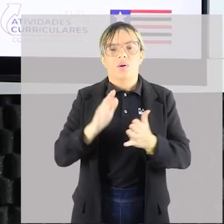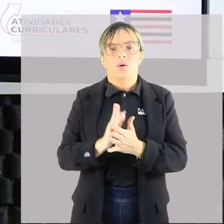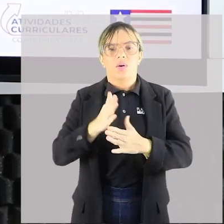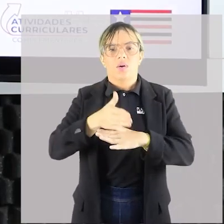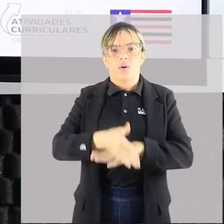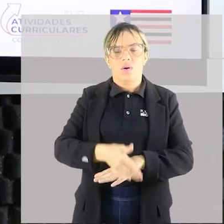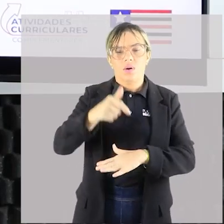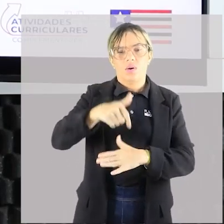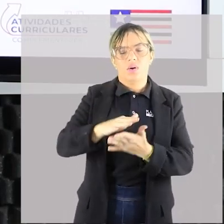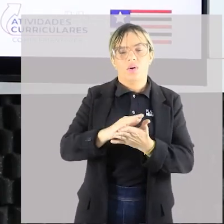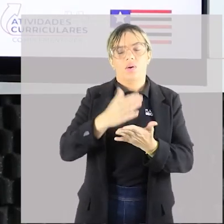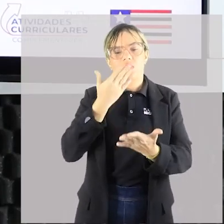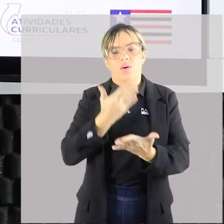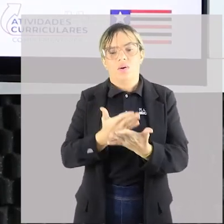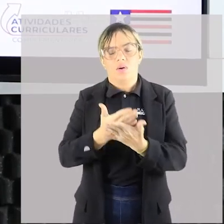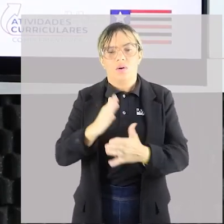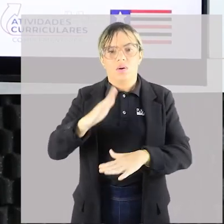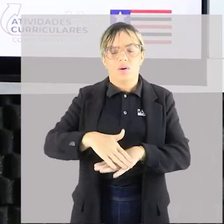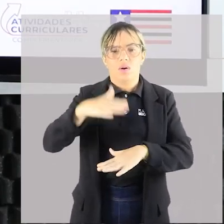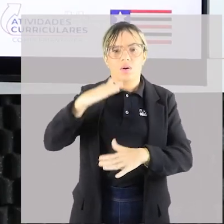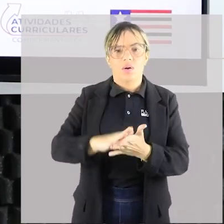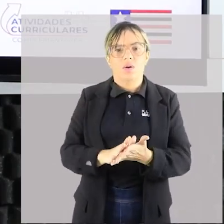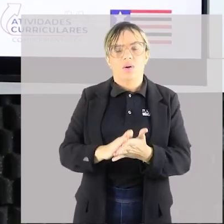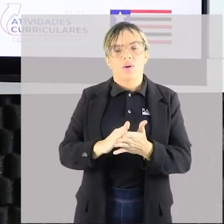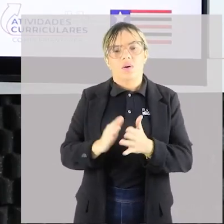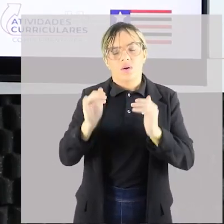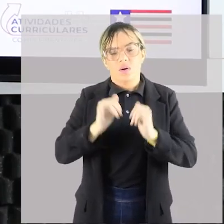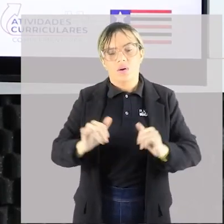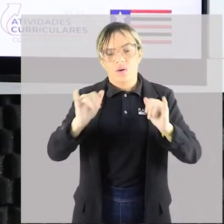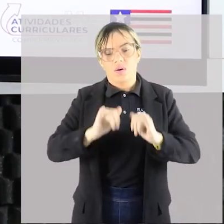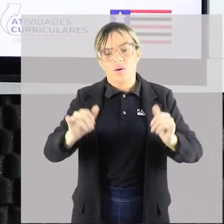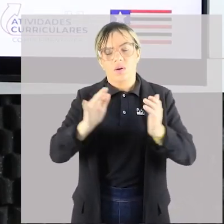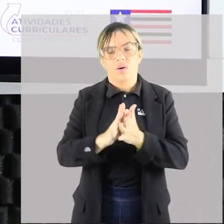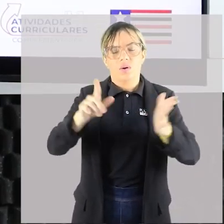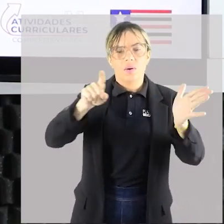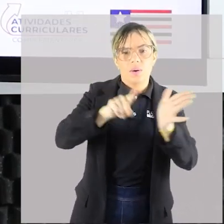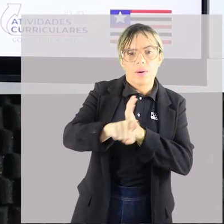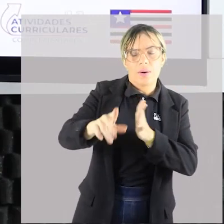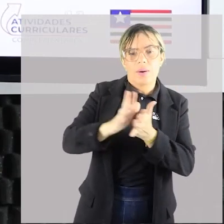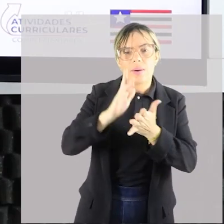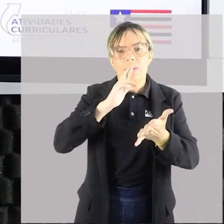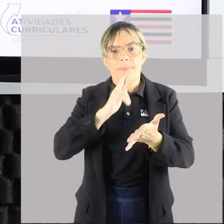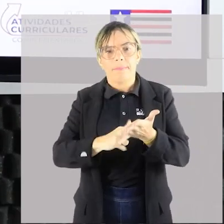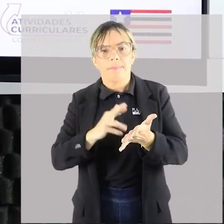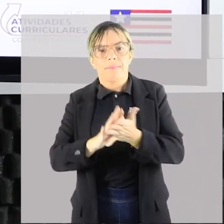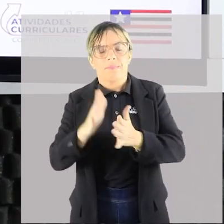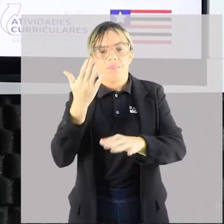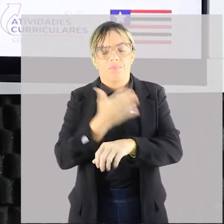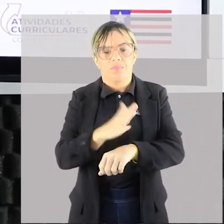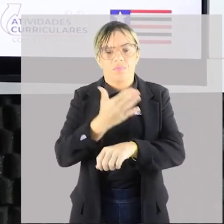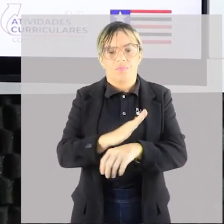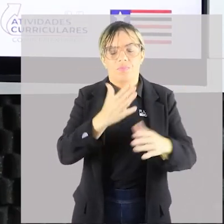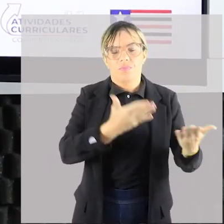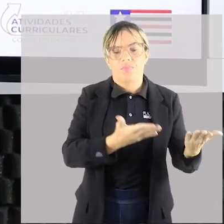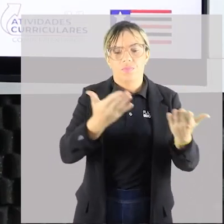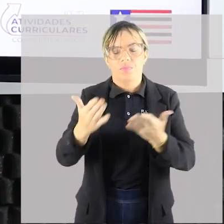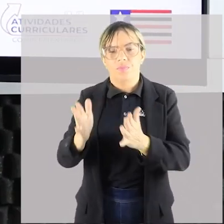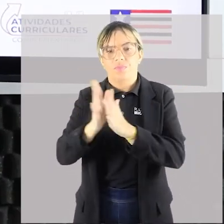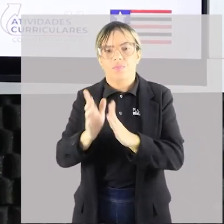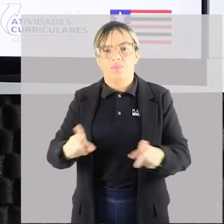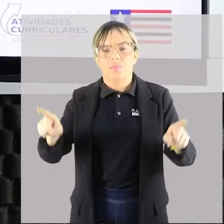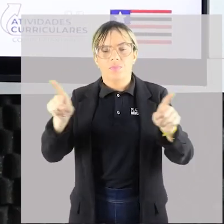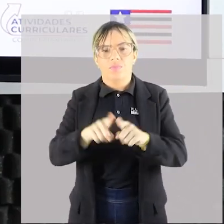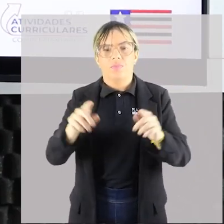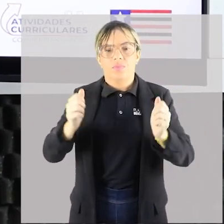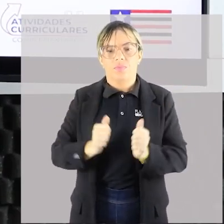acessar o nosso plano de estudo para que você tenha mais informações, mais questões para responder, treinar um pouquinho mais. Convido vocês também a